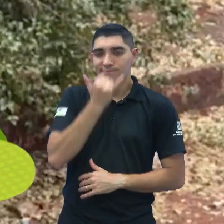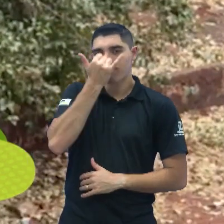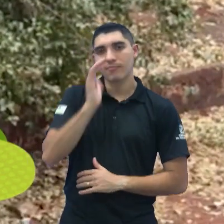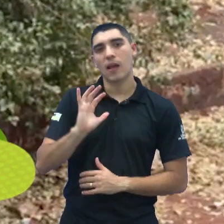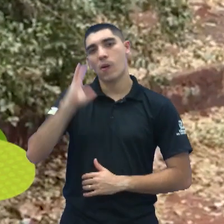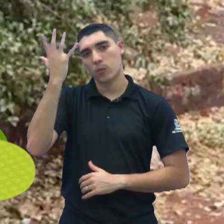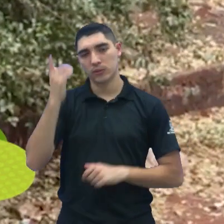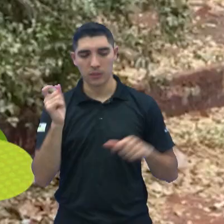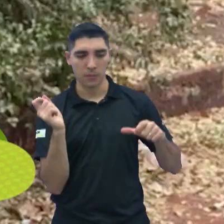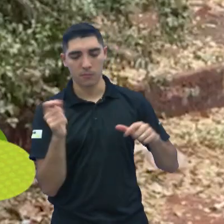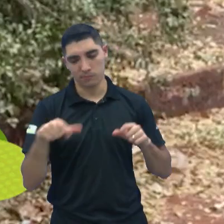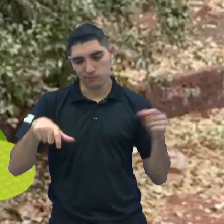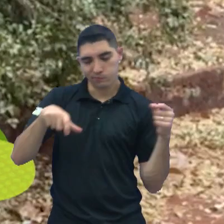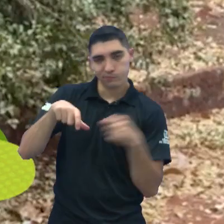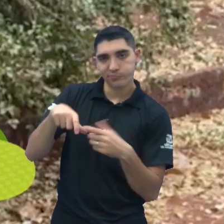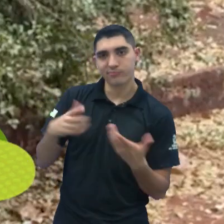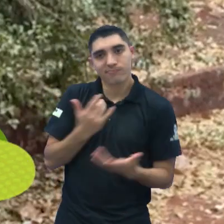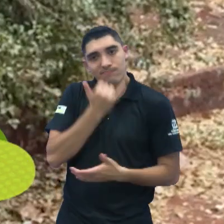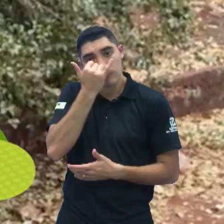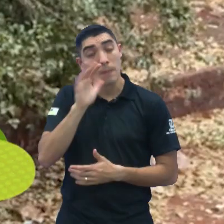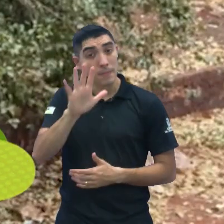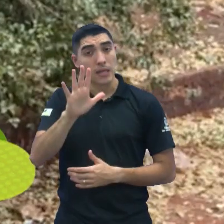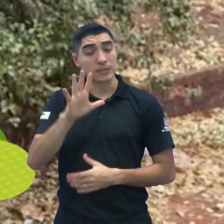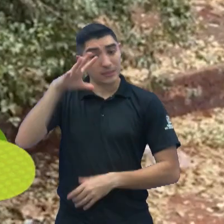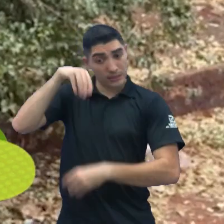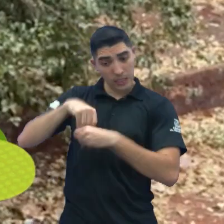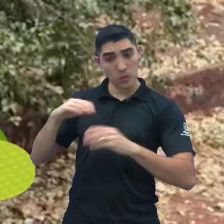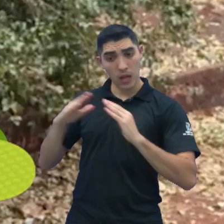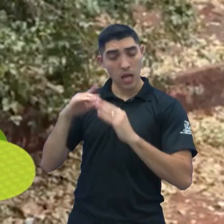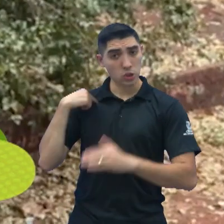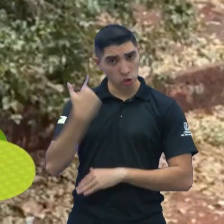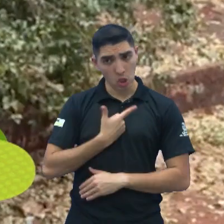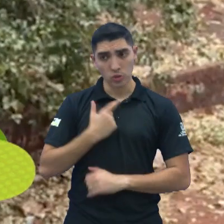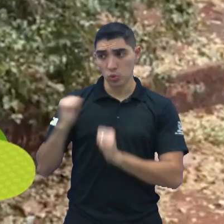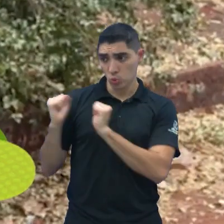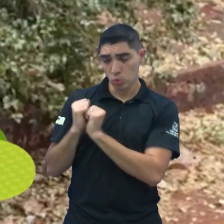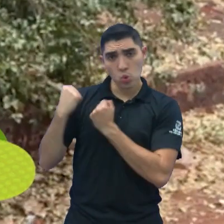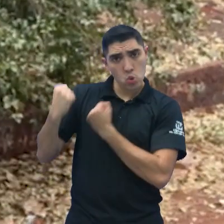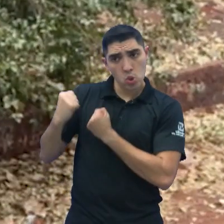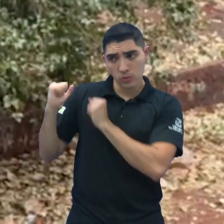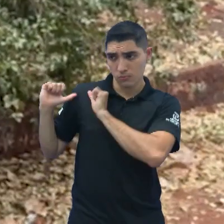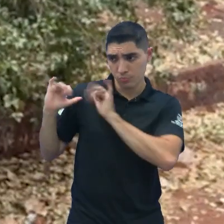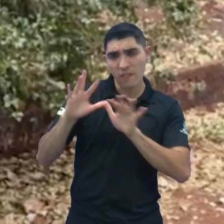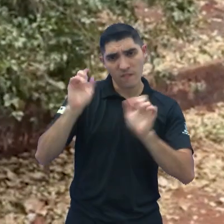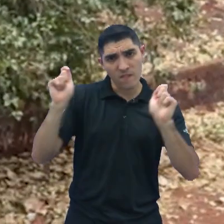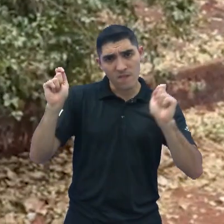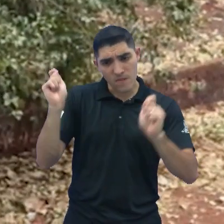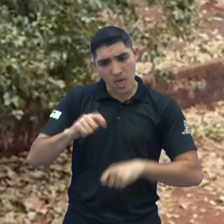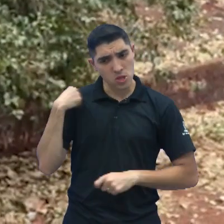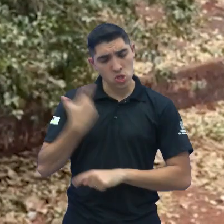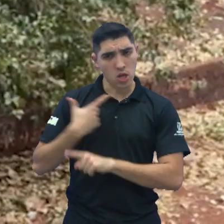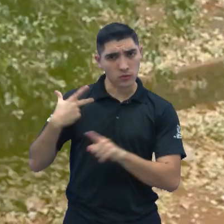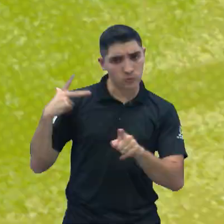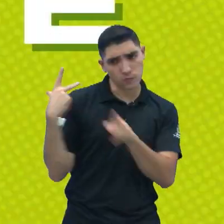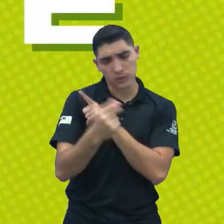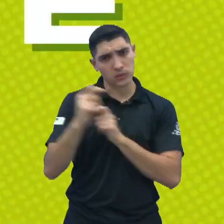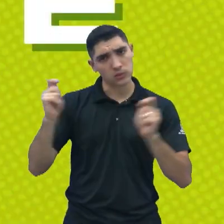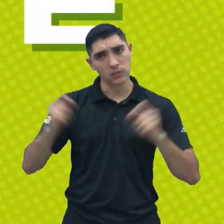gol. Eu tenho certeza que em casa, com a força da nossa torcida, a gente tem tudo para reverter esse jogo. Não vai ser fácil, mas a gente tem tudo para reverter esse